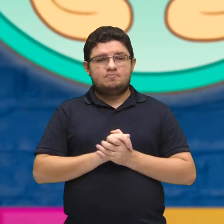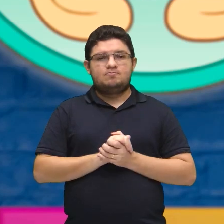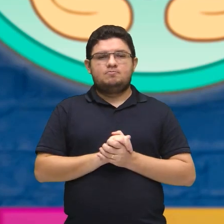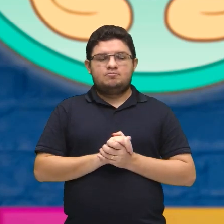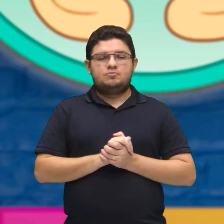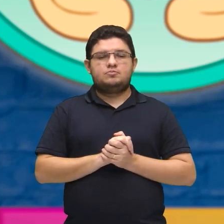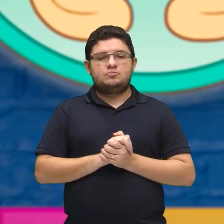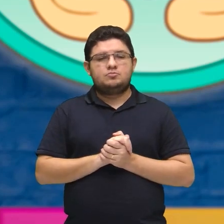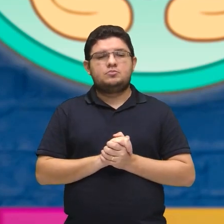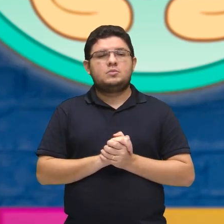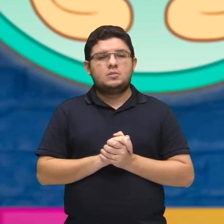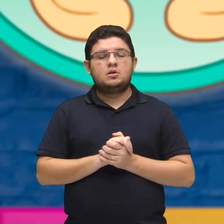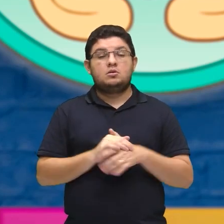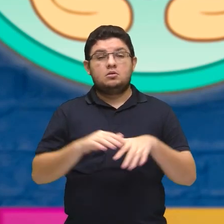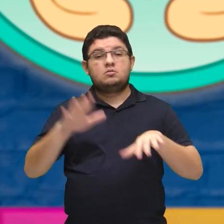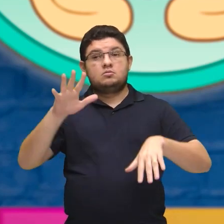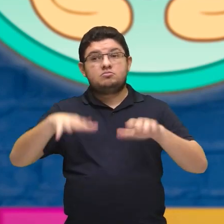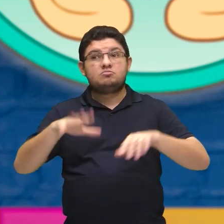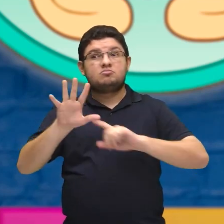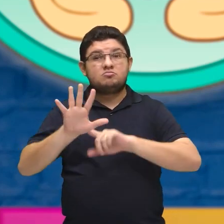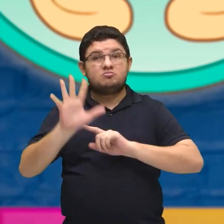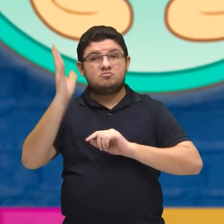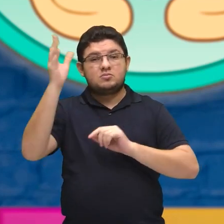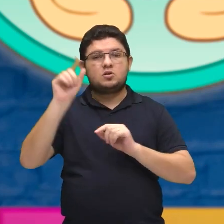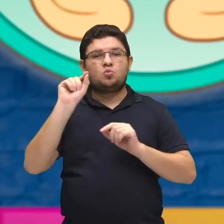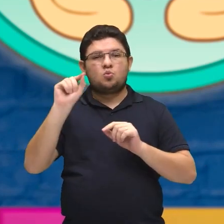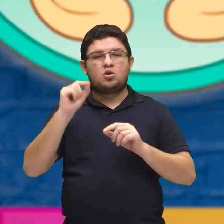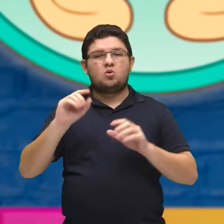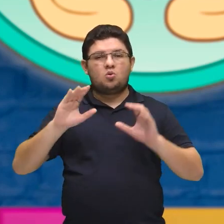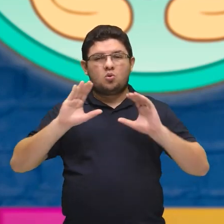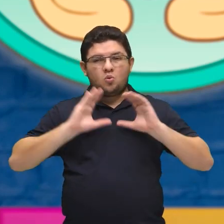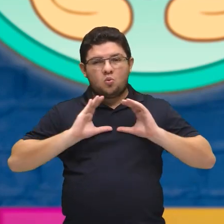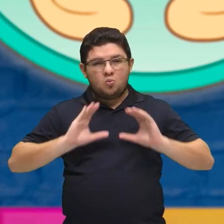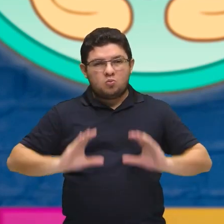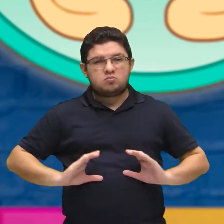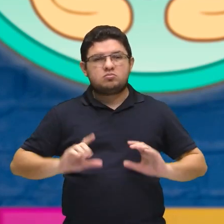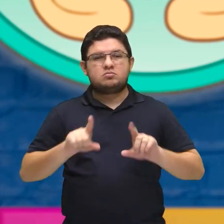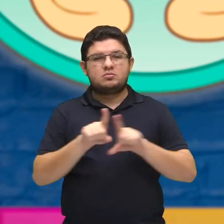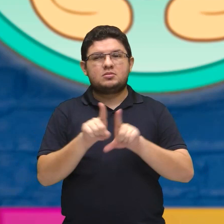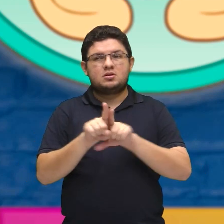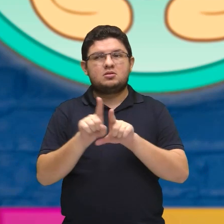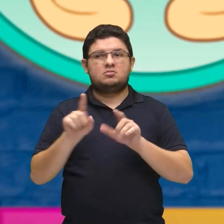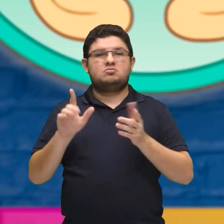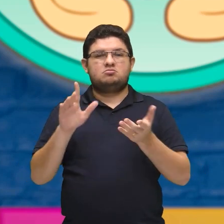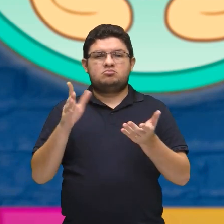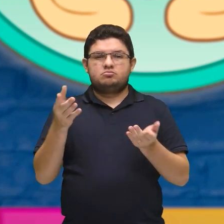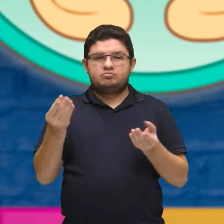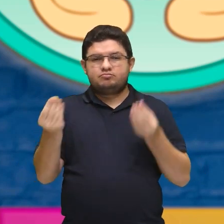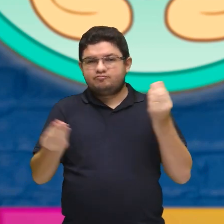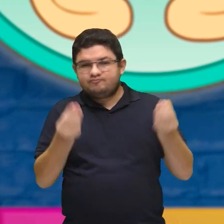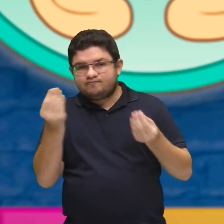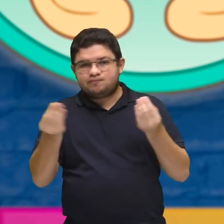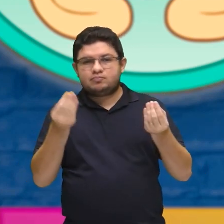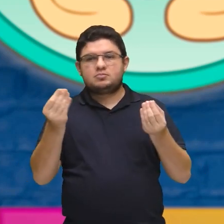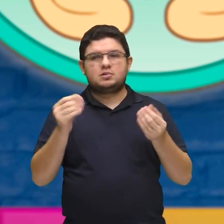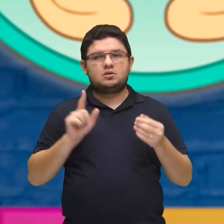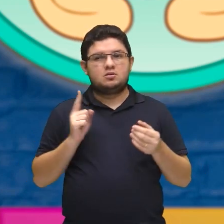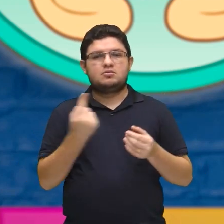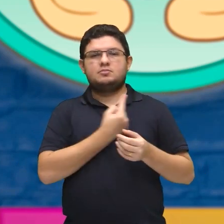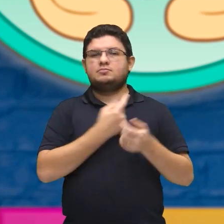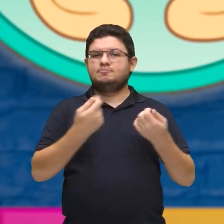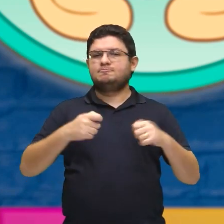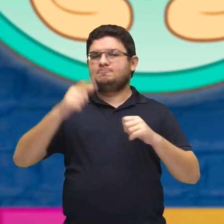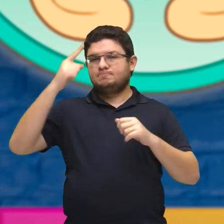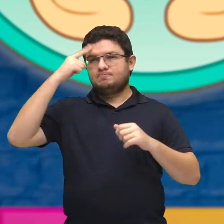Sobre a nossa realidade e sobre o nosso comportamento, ok? Vamos lá, seguindo com as